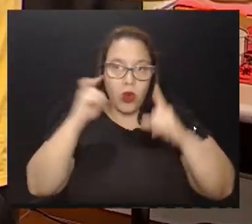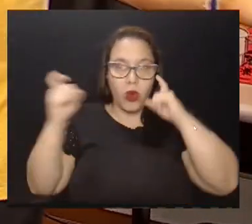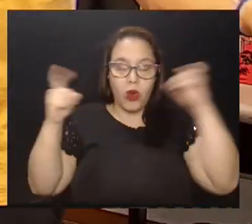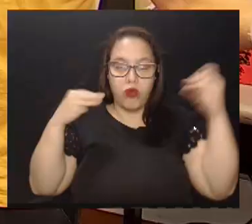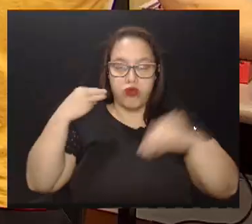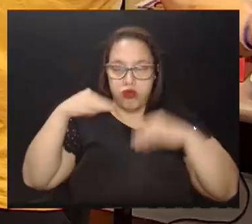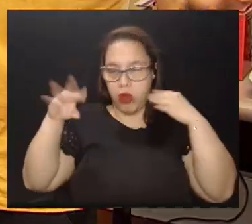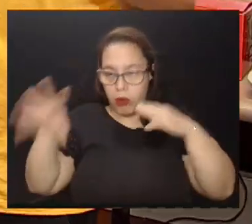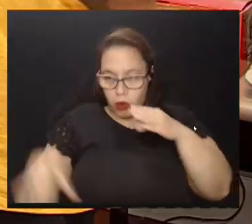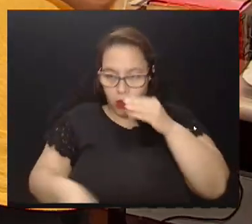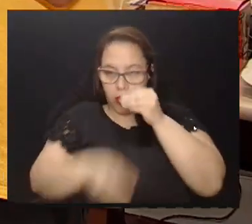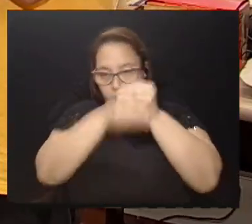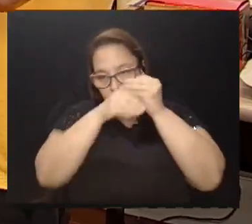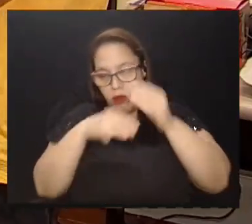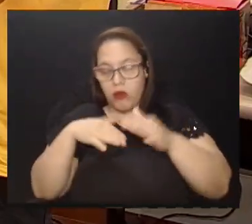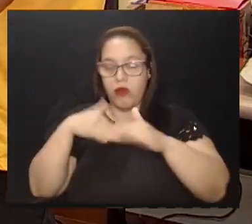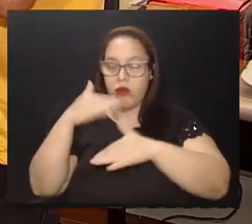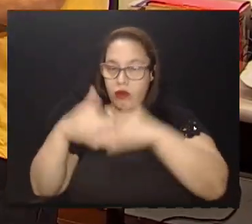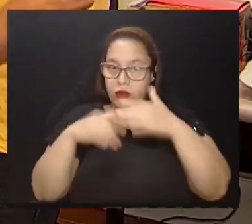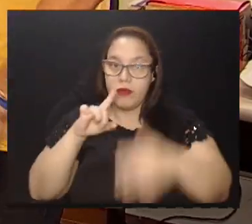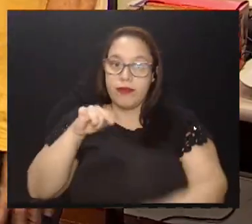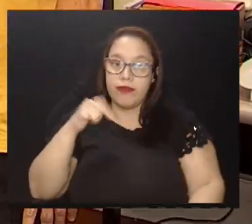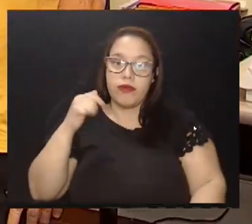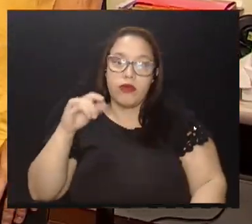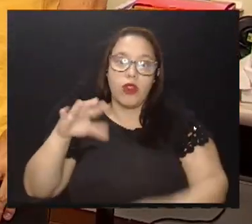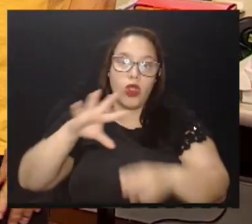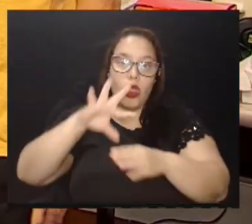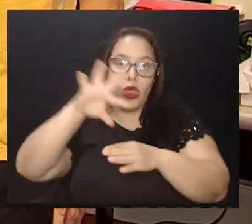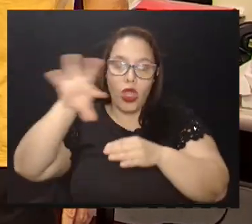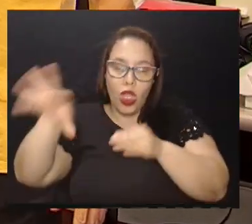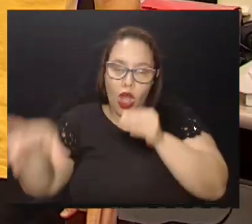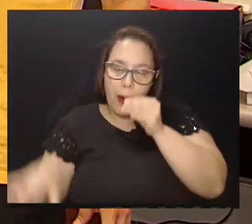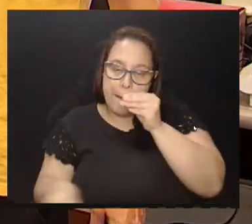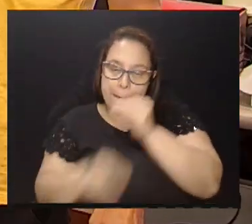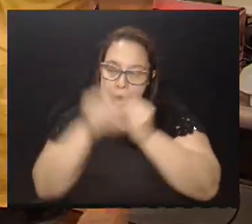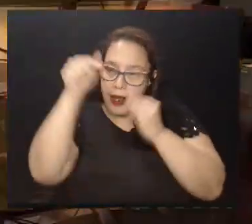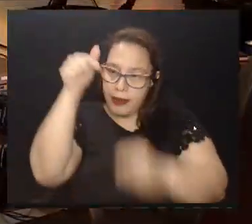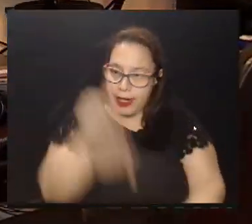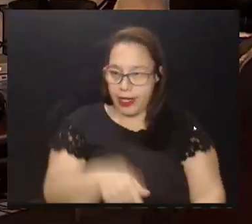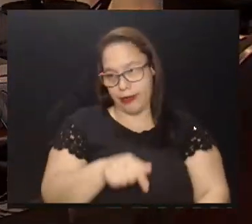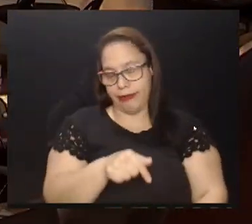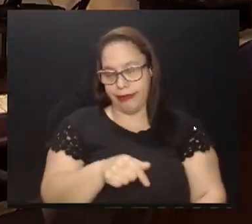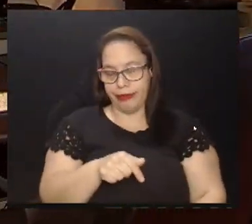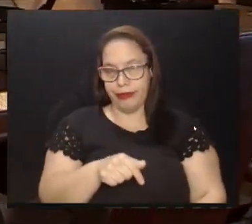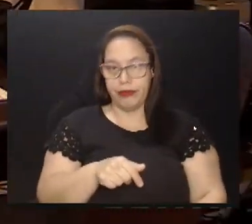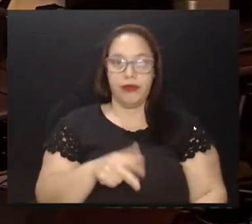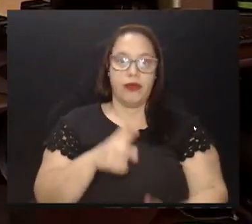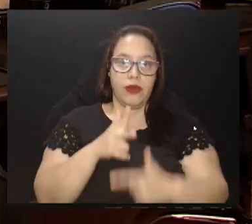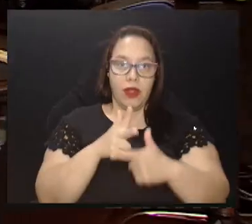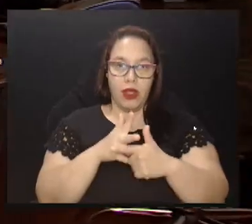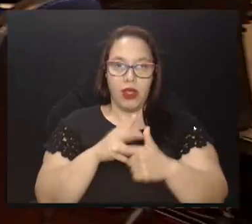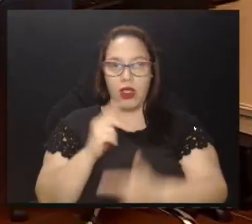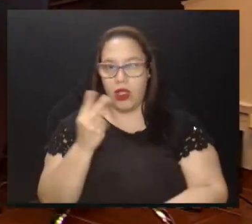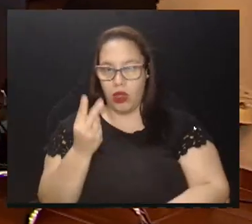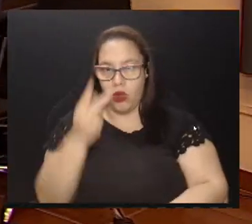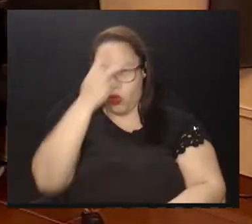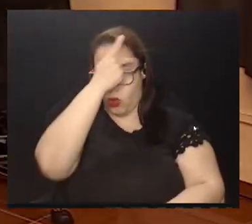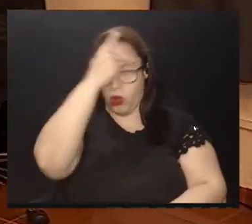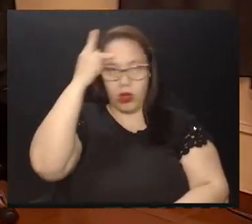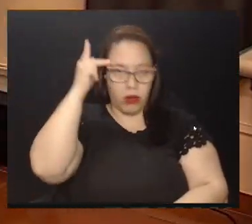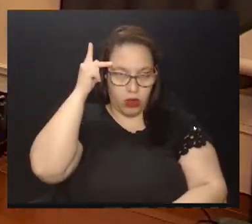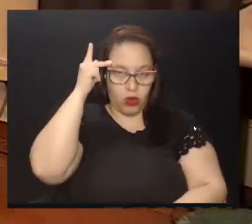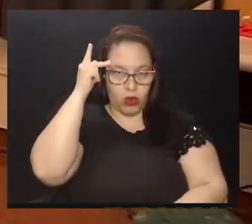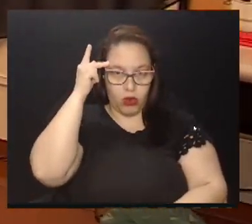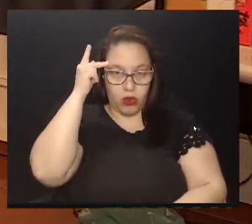som, e daí todas essas peças vêm para cá. Temos uma equipe de 2 pessoas que daí juntam